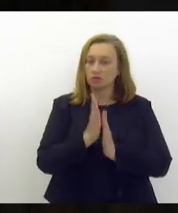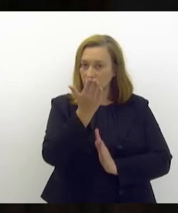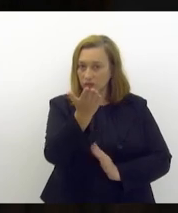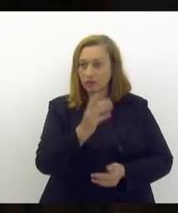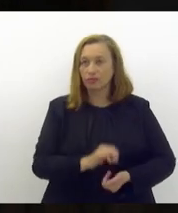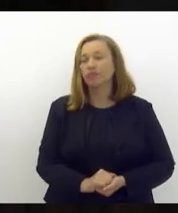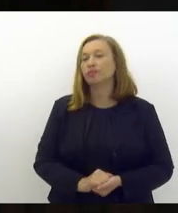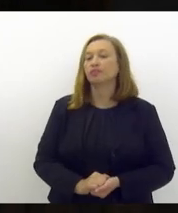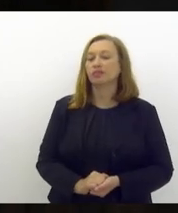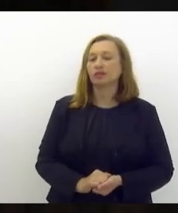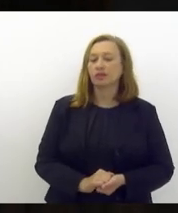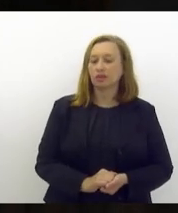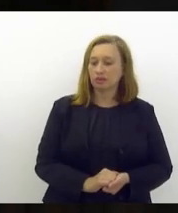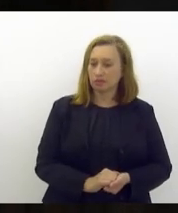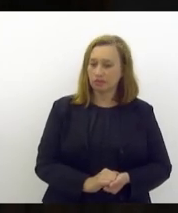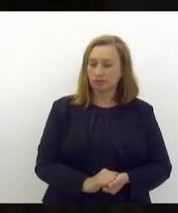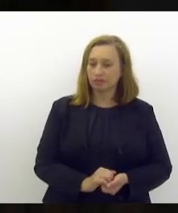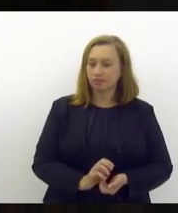gentileza.